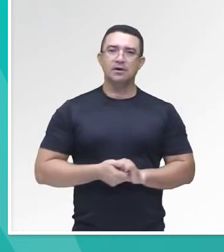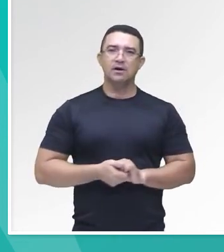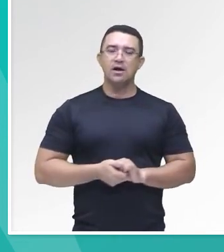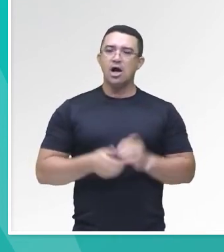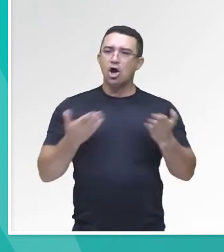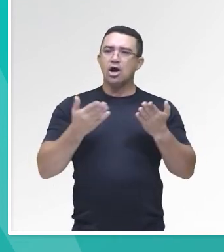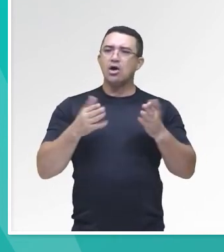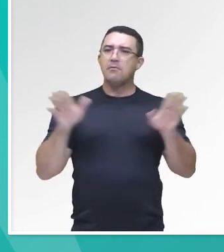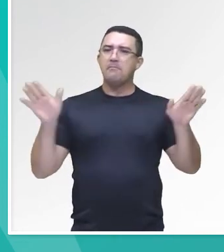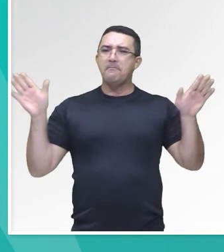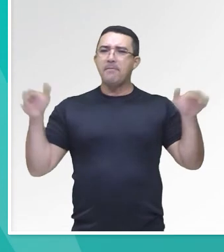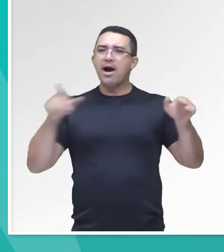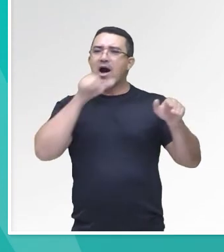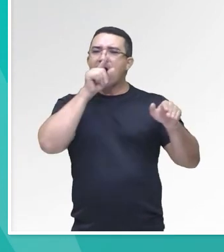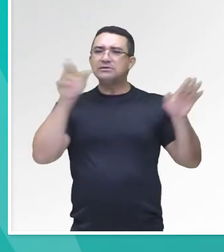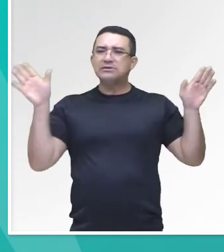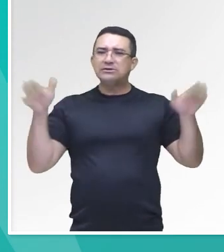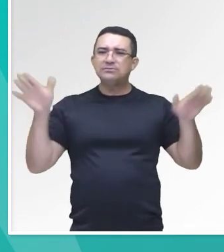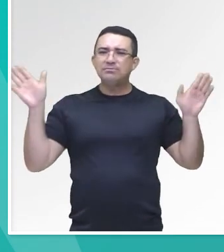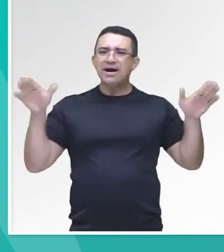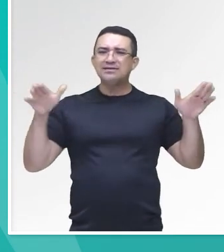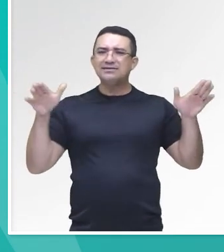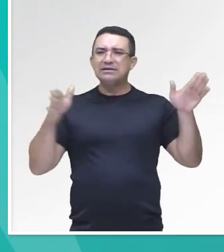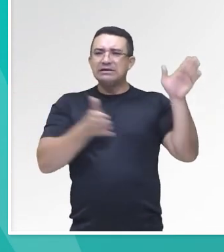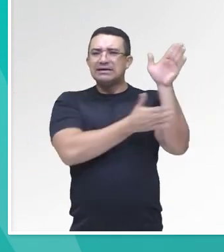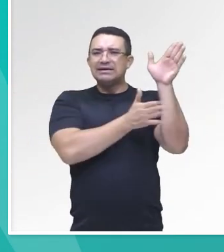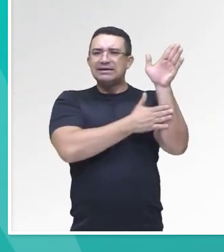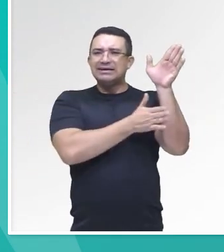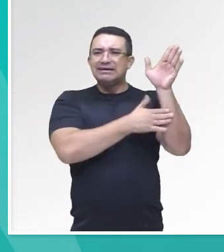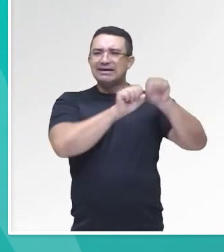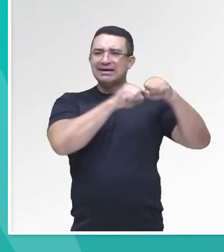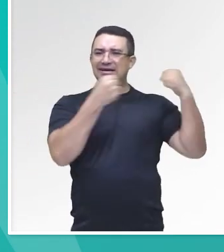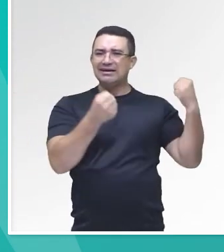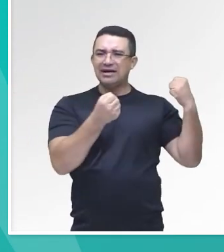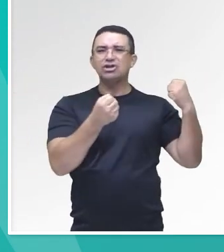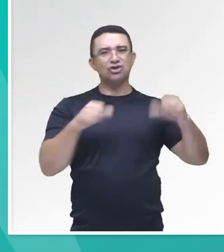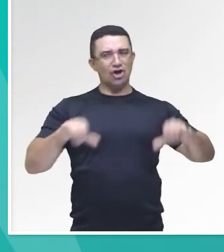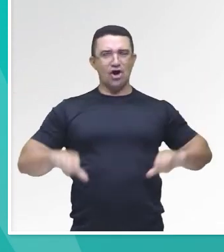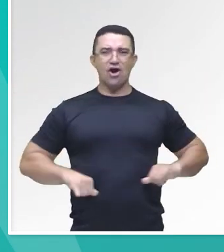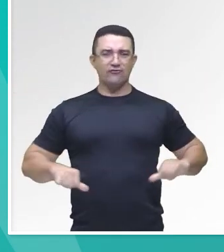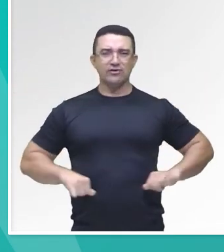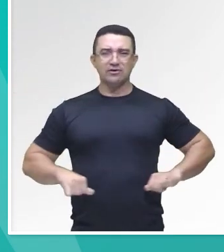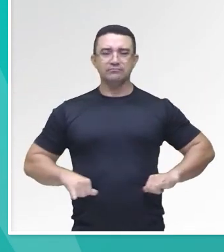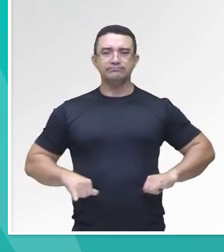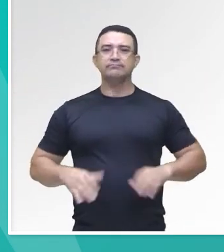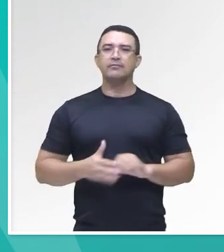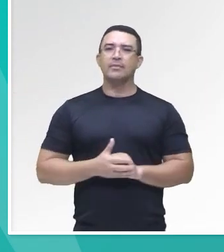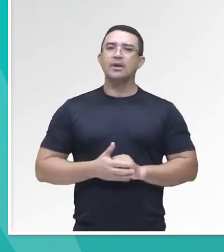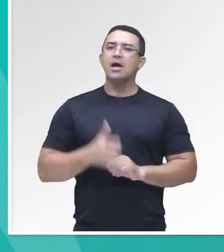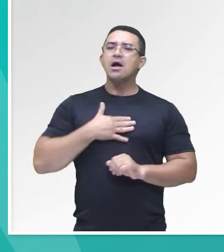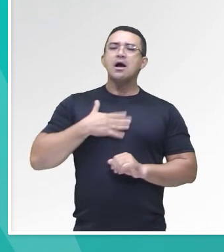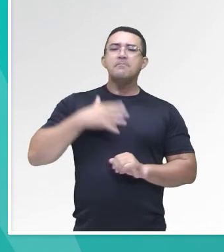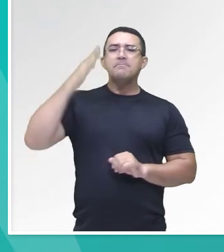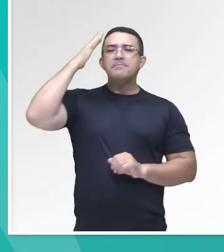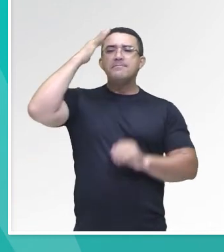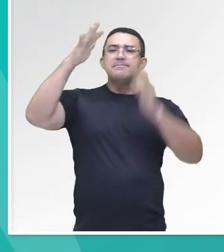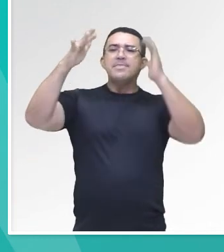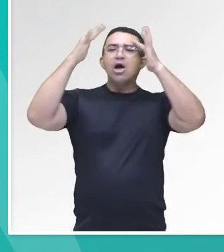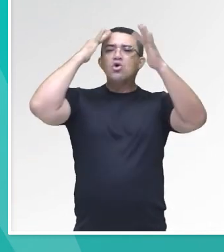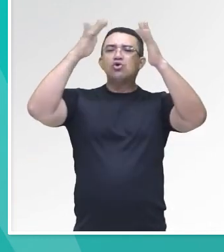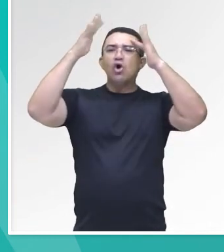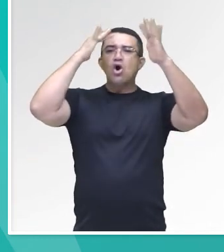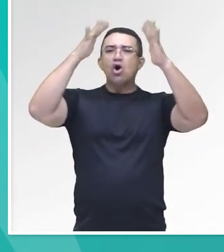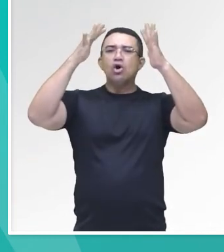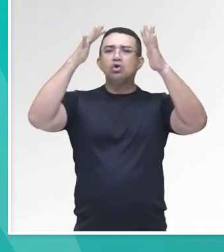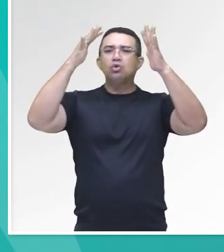machucado, claro, ele vai sofrer, não é? Nos meus sonhos te procuro, chora minha alma. Então, vocês